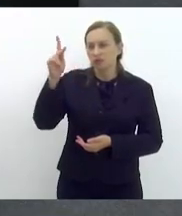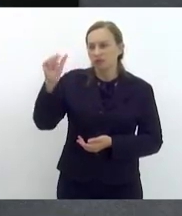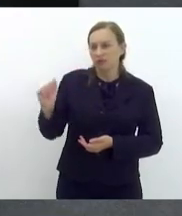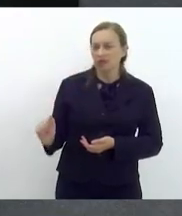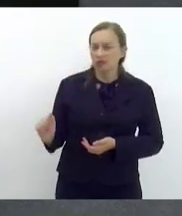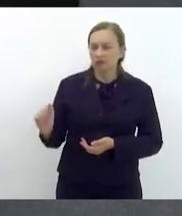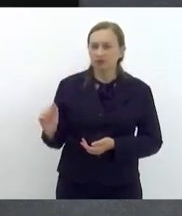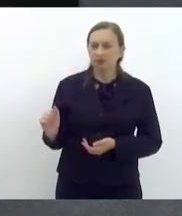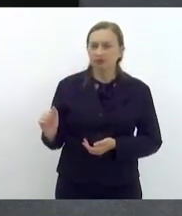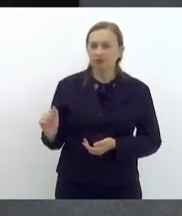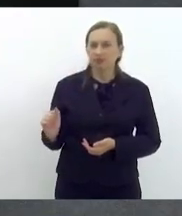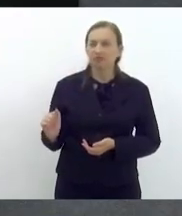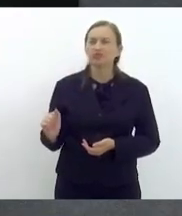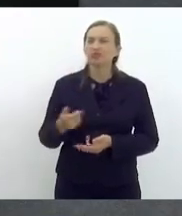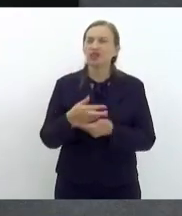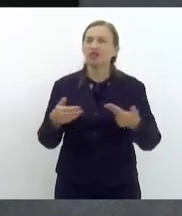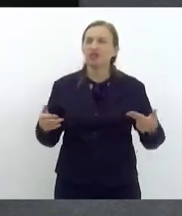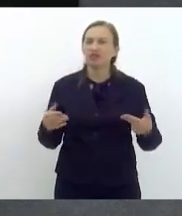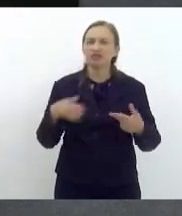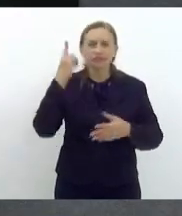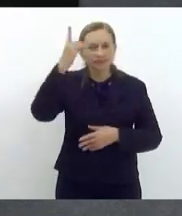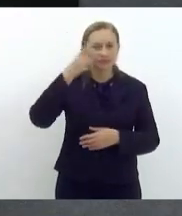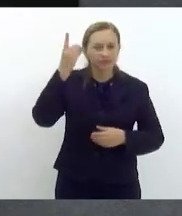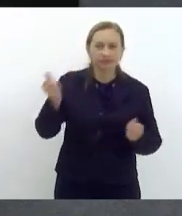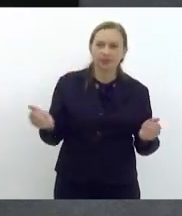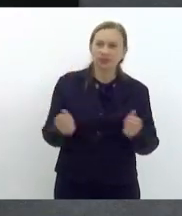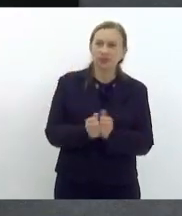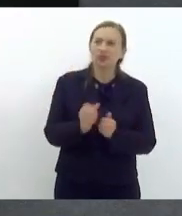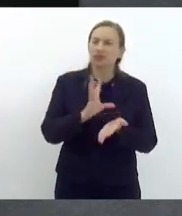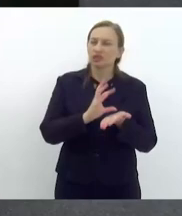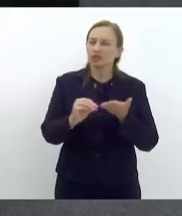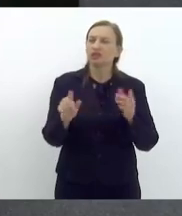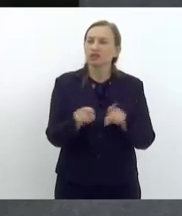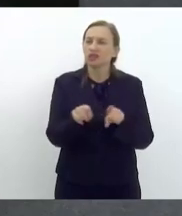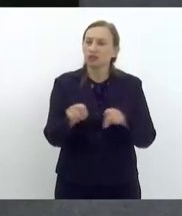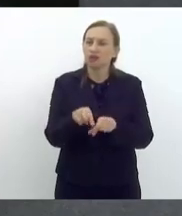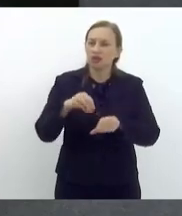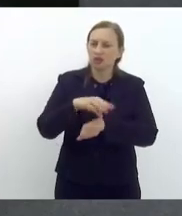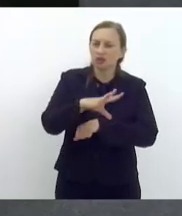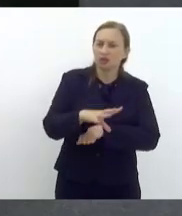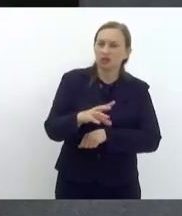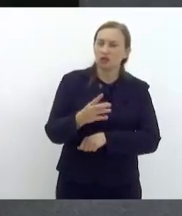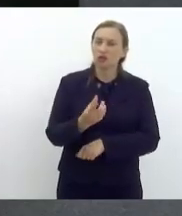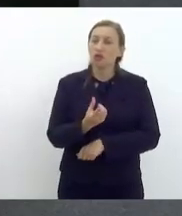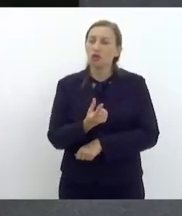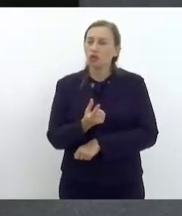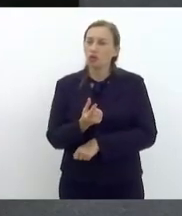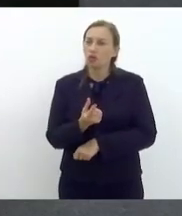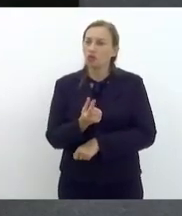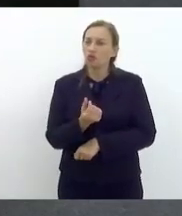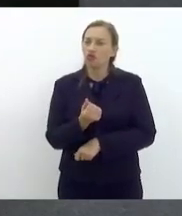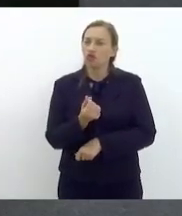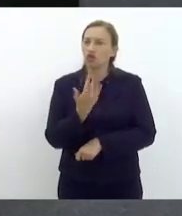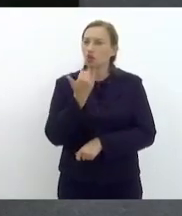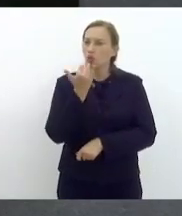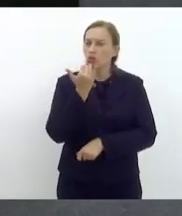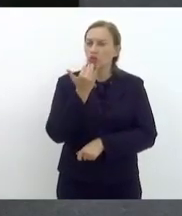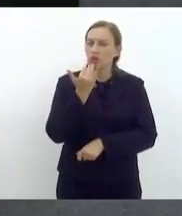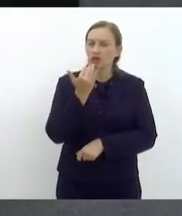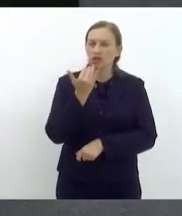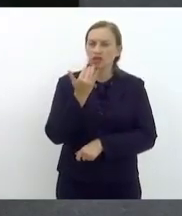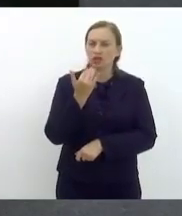eu que estou lutando, não. Vários deputados estão nessa pauta. Protocolei uma indicação também pelo aumento do vale alimentação da polícia militar, que hoje é de